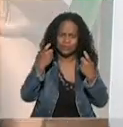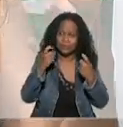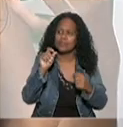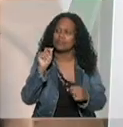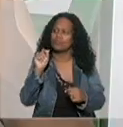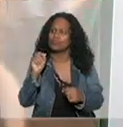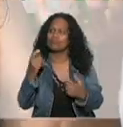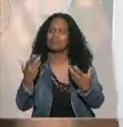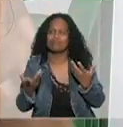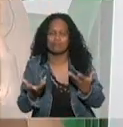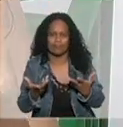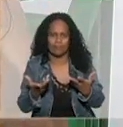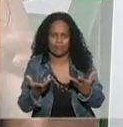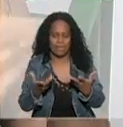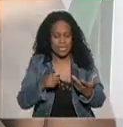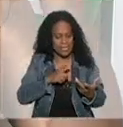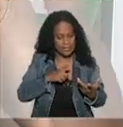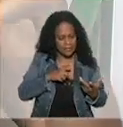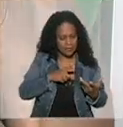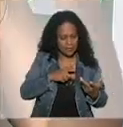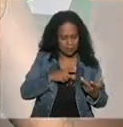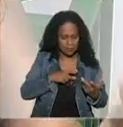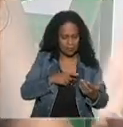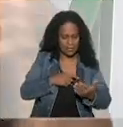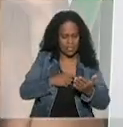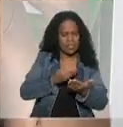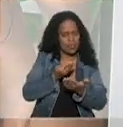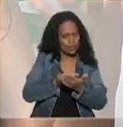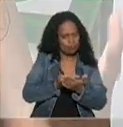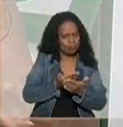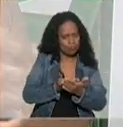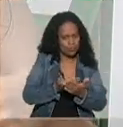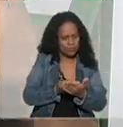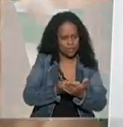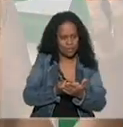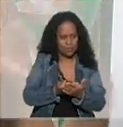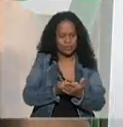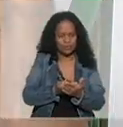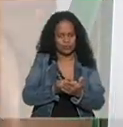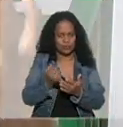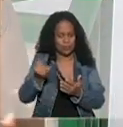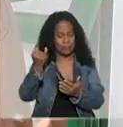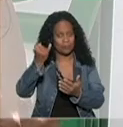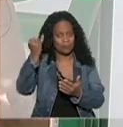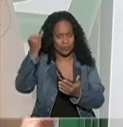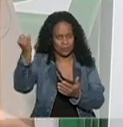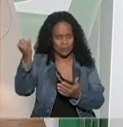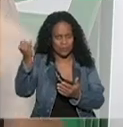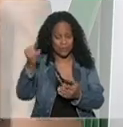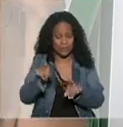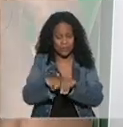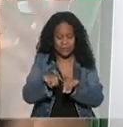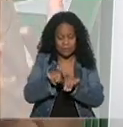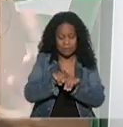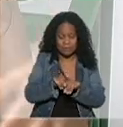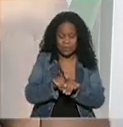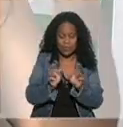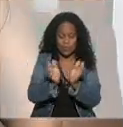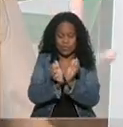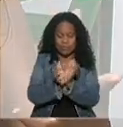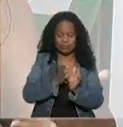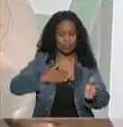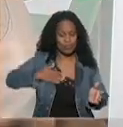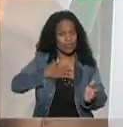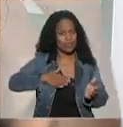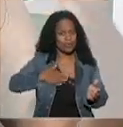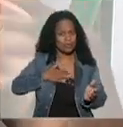também adaptar os gostos da turma para fazer uma coisa que eles se conectem, né? Eu estava até falando com os afetos das... Então também ficou isso, assim, eu levei